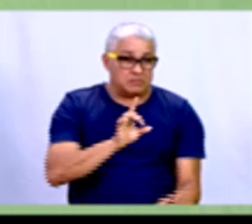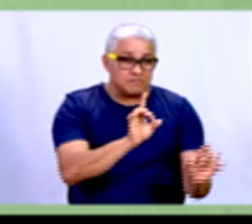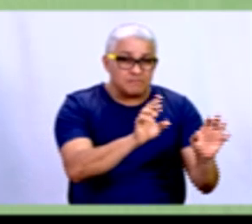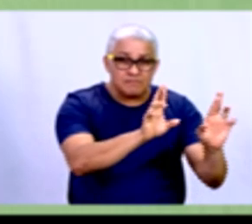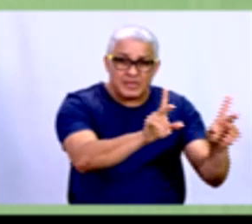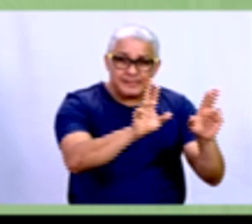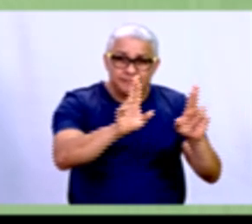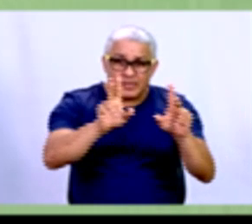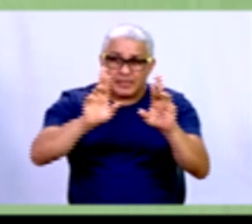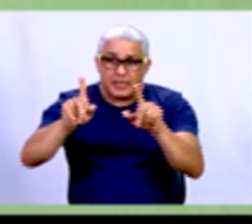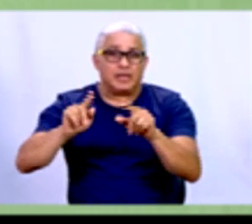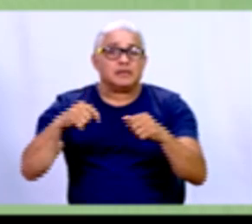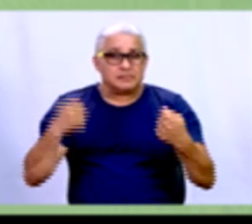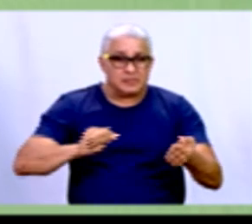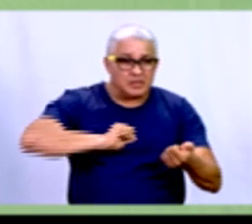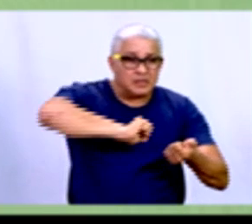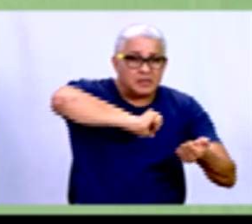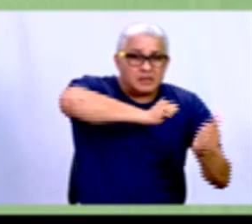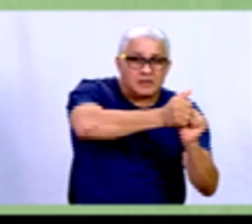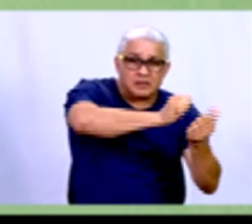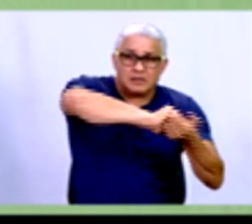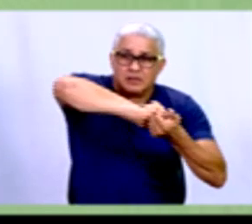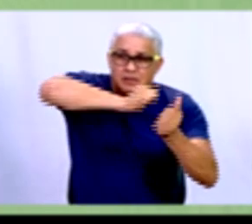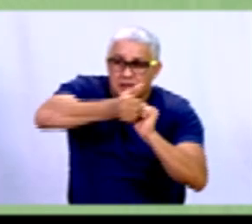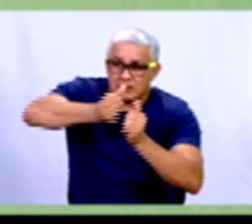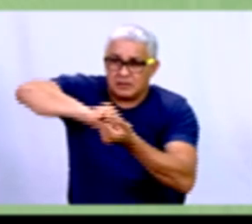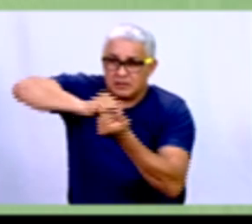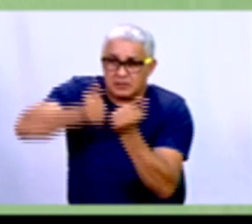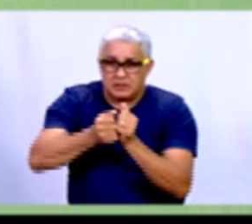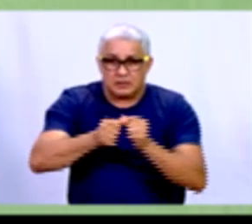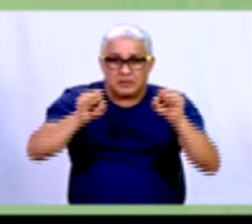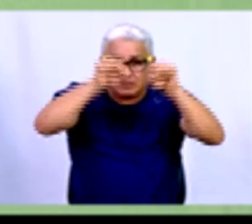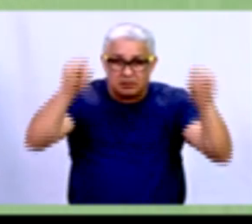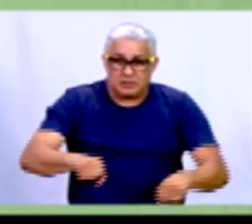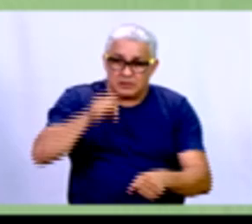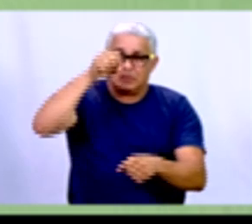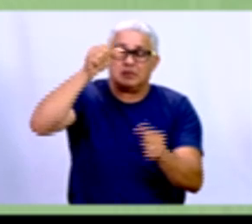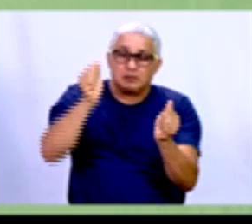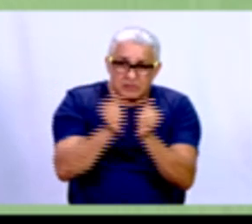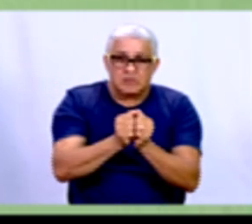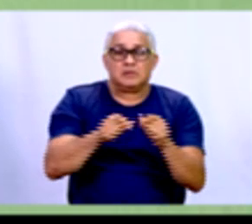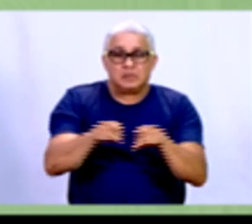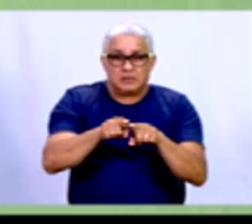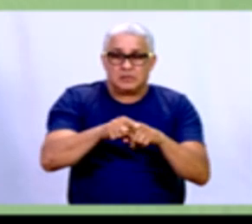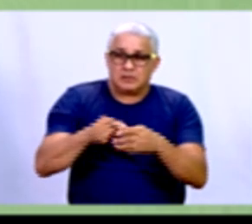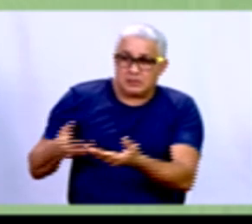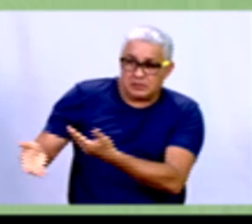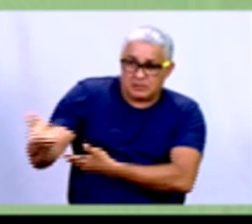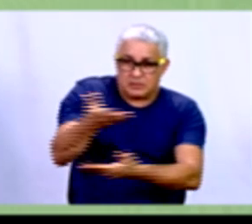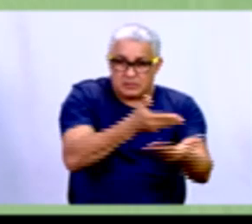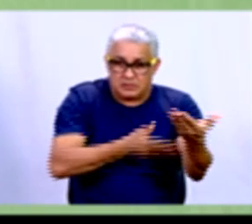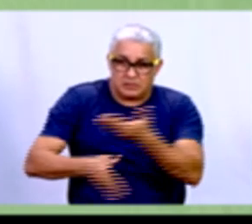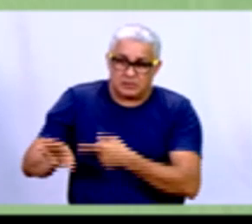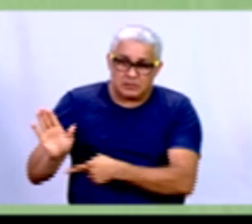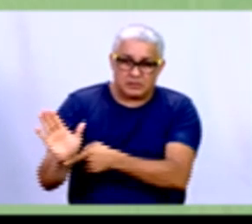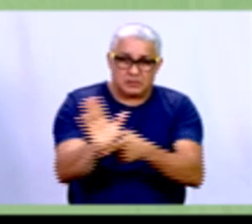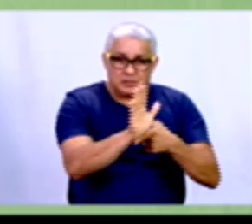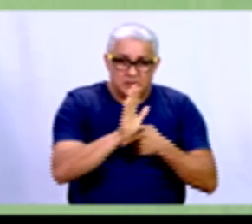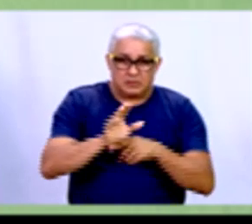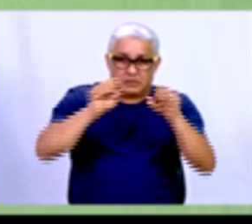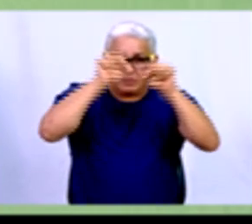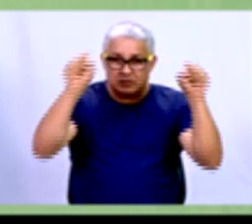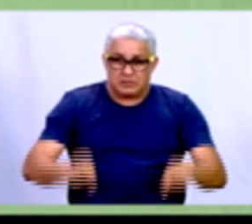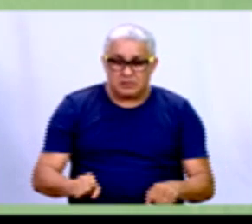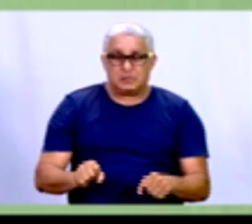preciso adequar os meus sistemas a eles. Colabora para tornar os sistemas mais intuitivos. O que é um